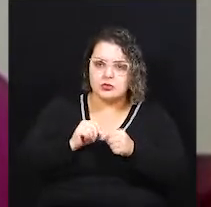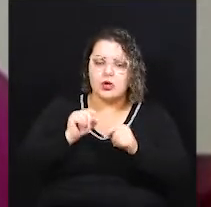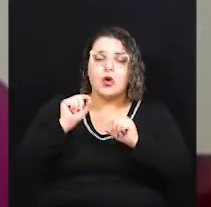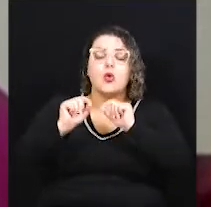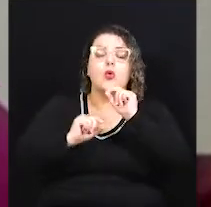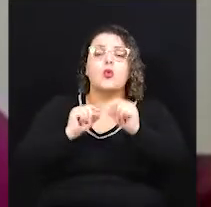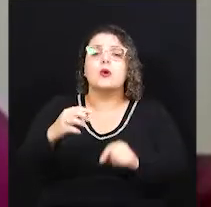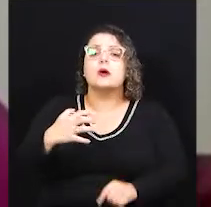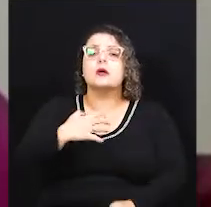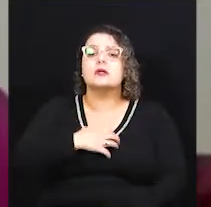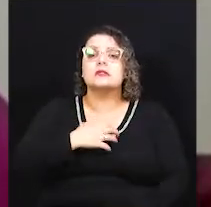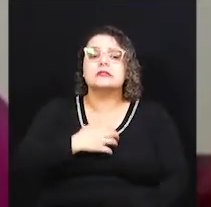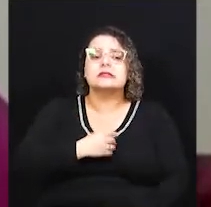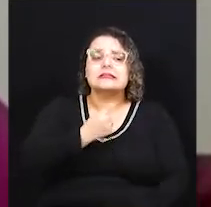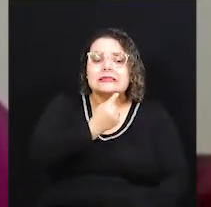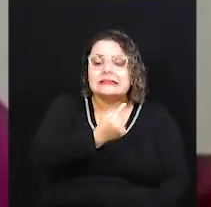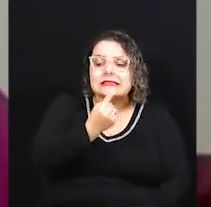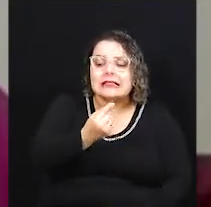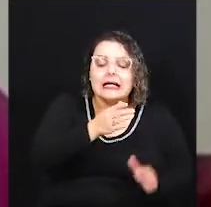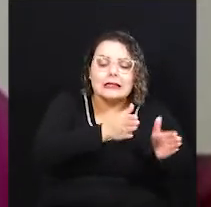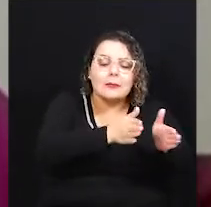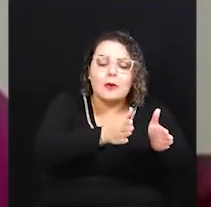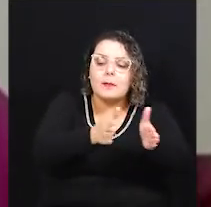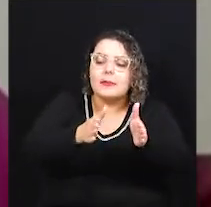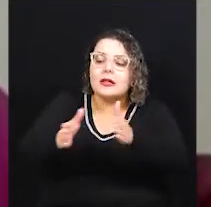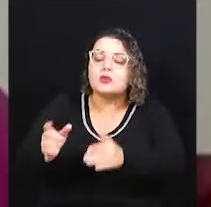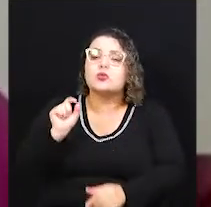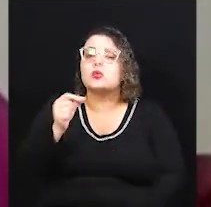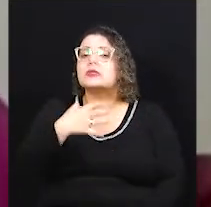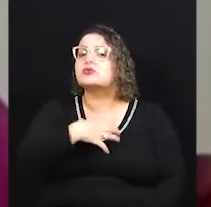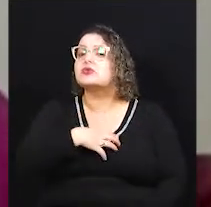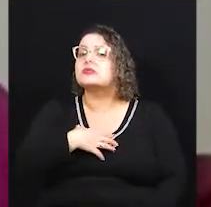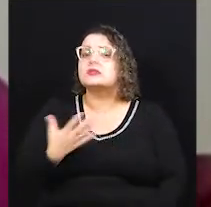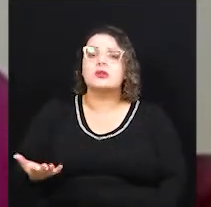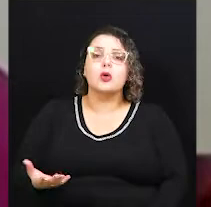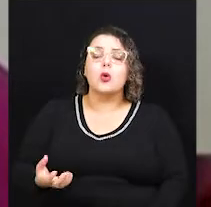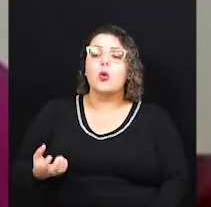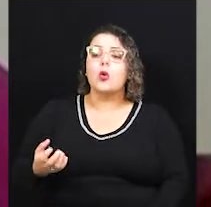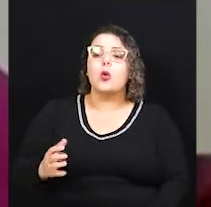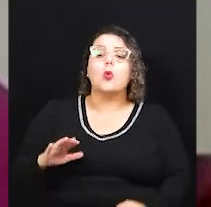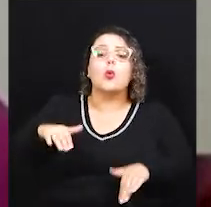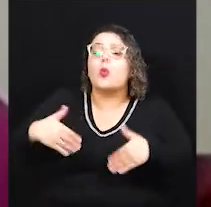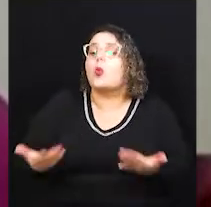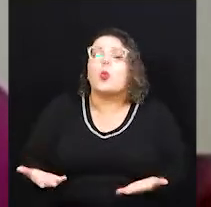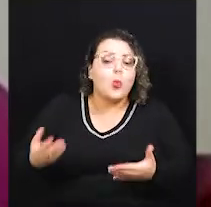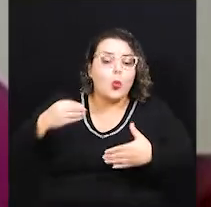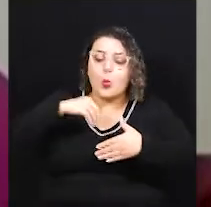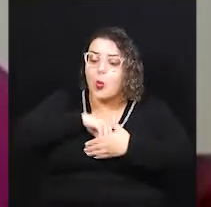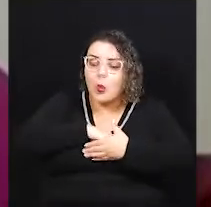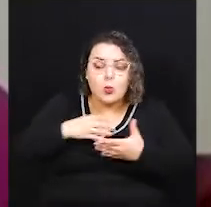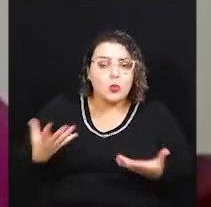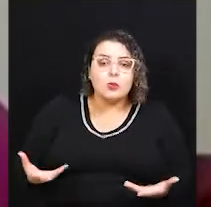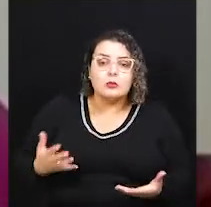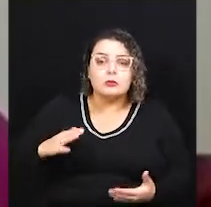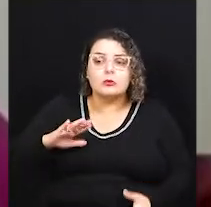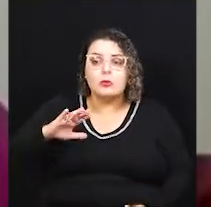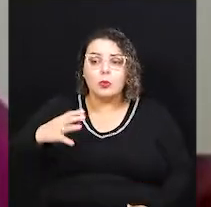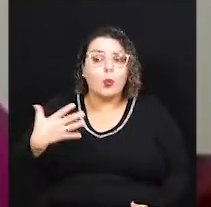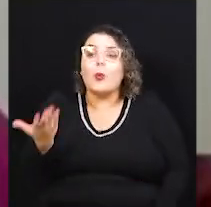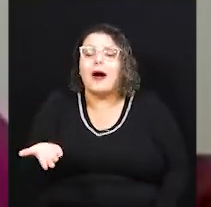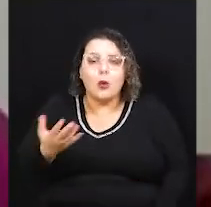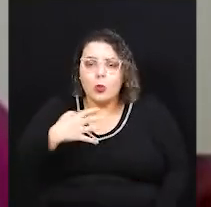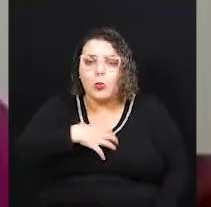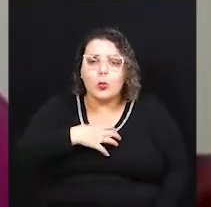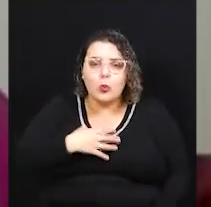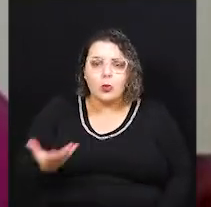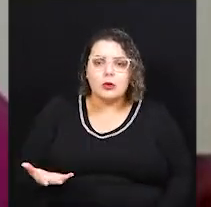eu senti em cada ponto? O que eu estou sentindo agora? Quais são os sentimentos que estão me acompanhando? Que outros sentimentos? Tem um de